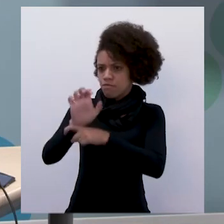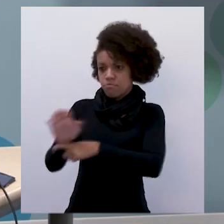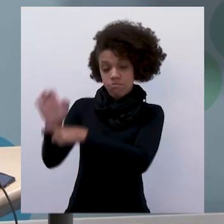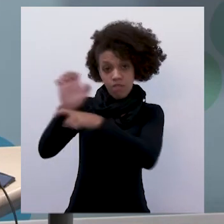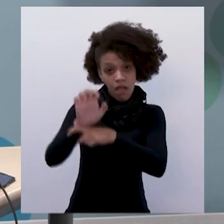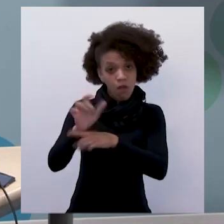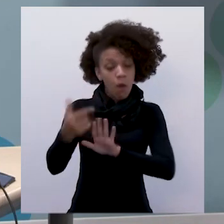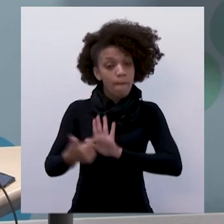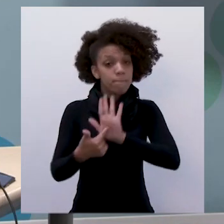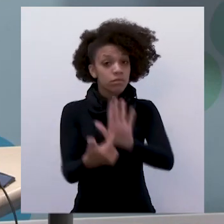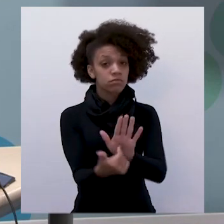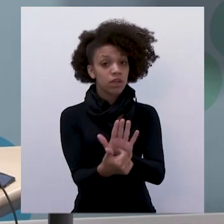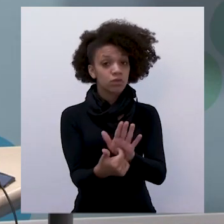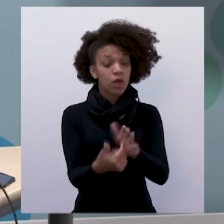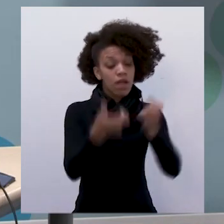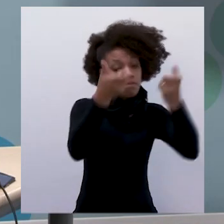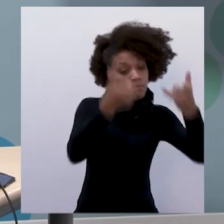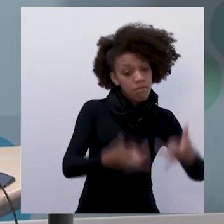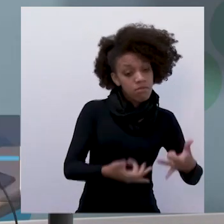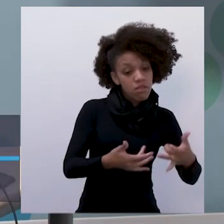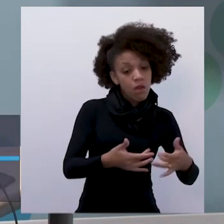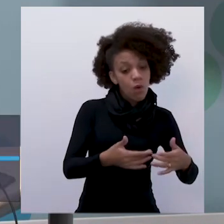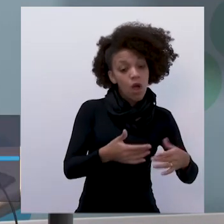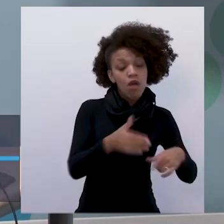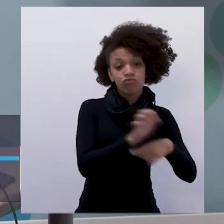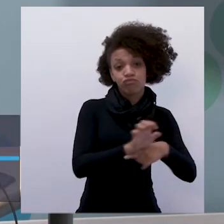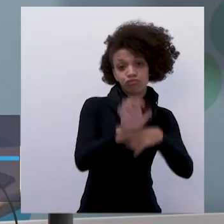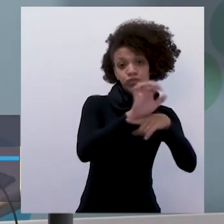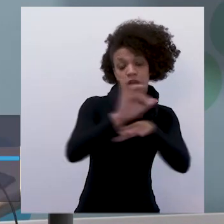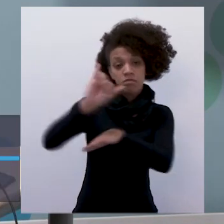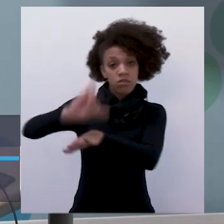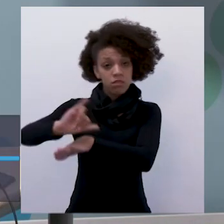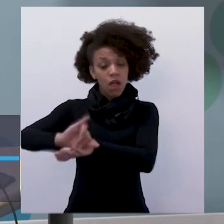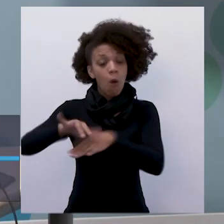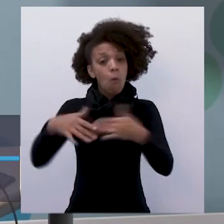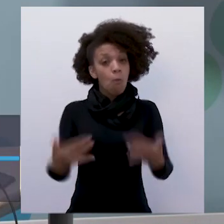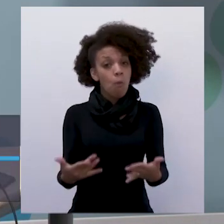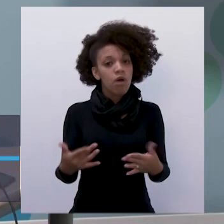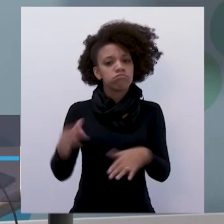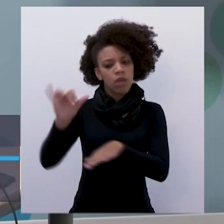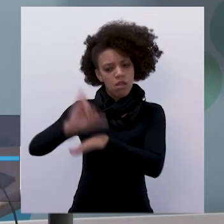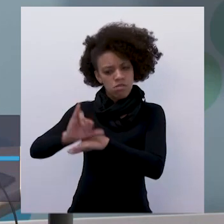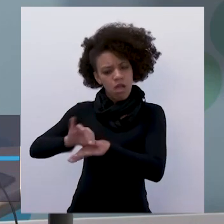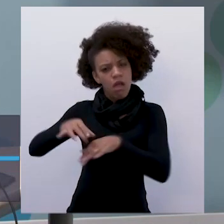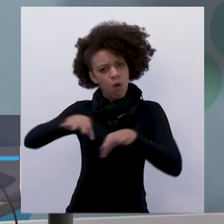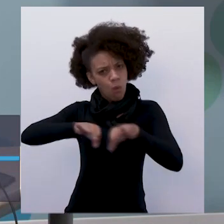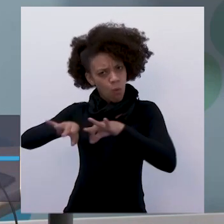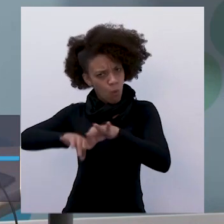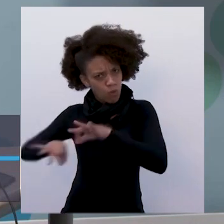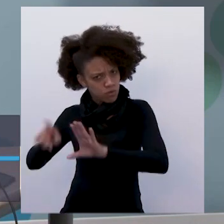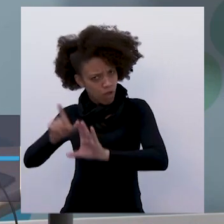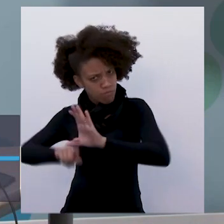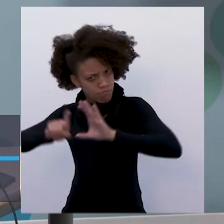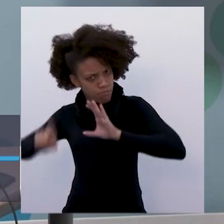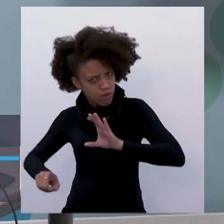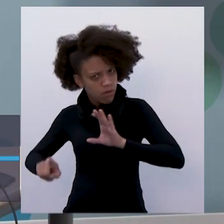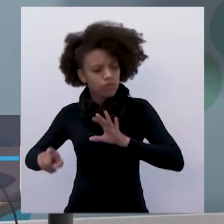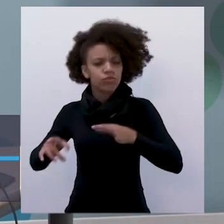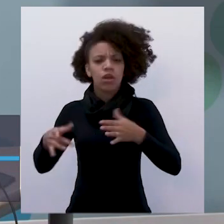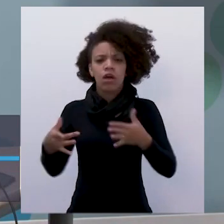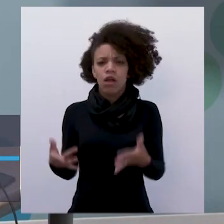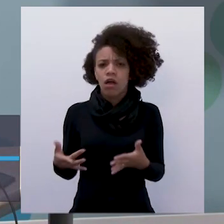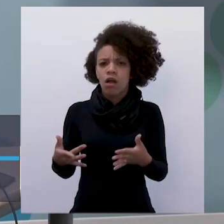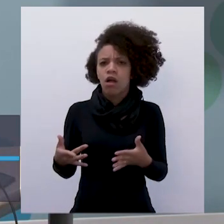a concepção de cidade-estado é quando estas cidades têm uma organização independente,